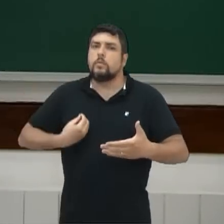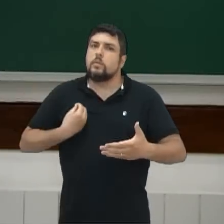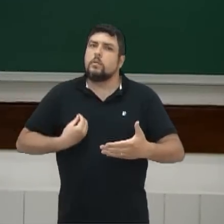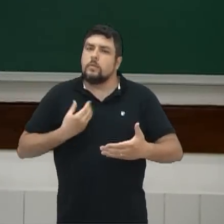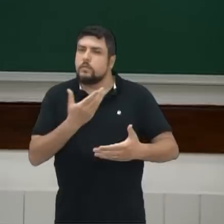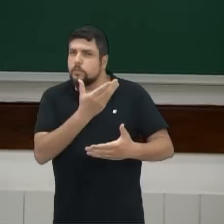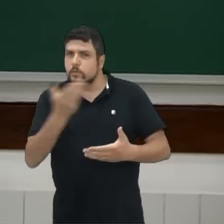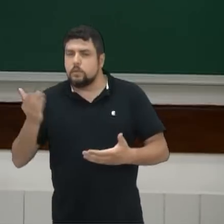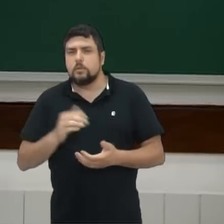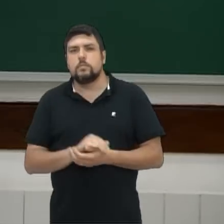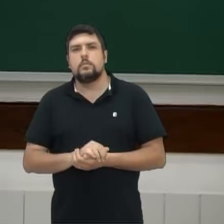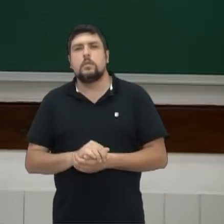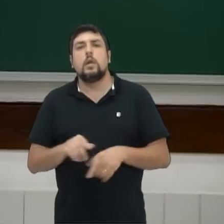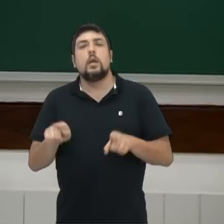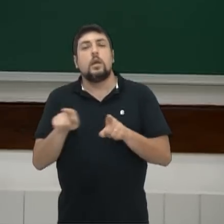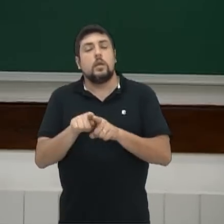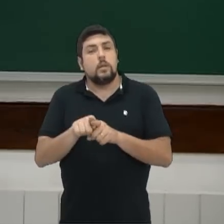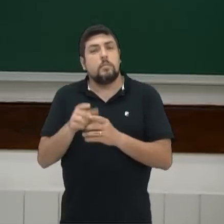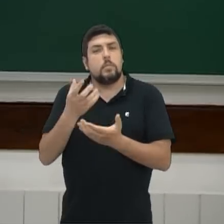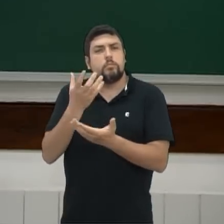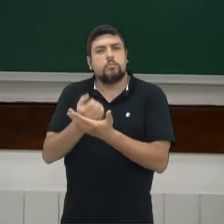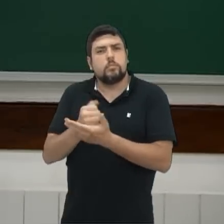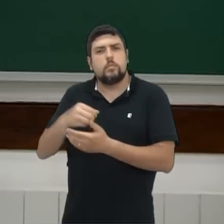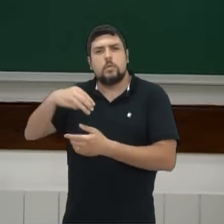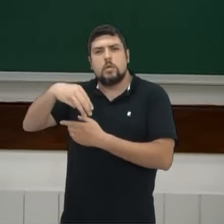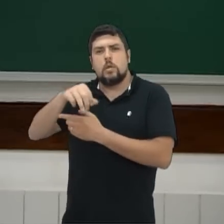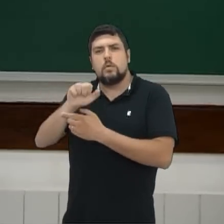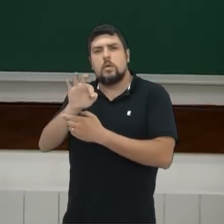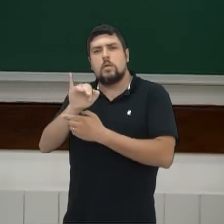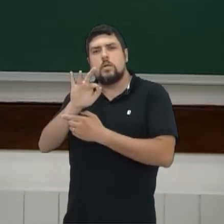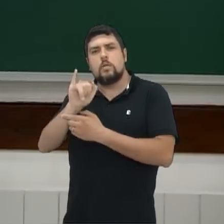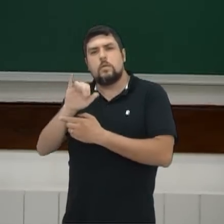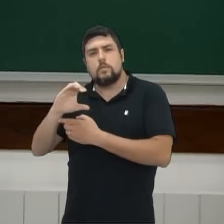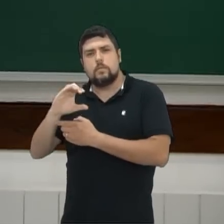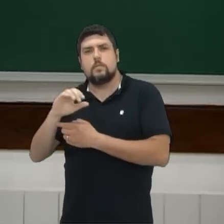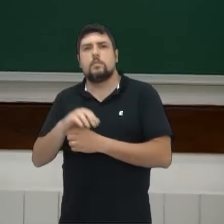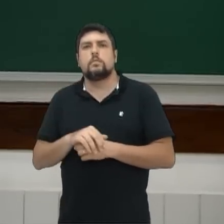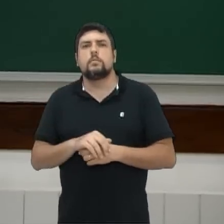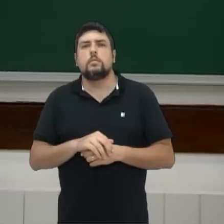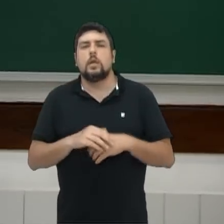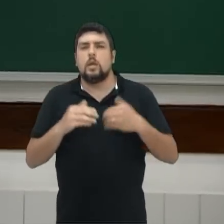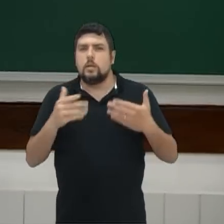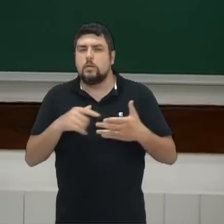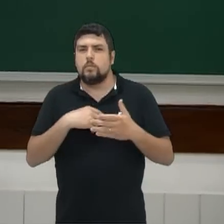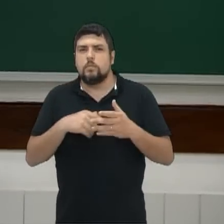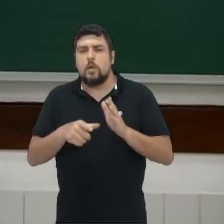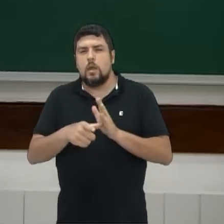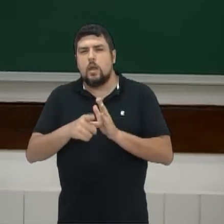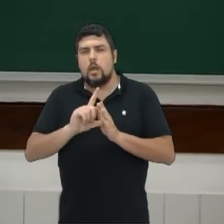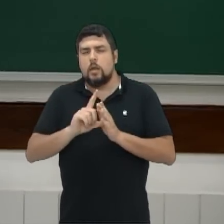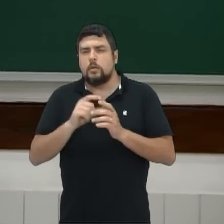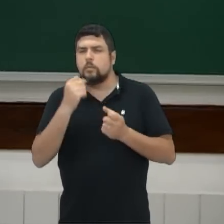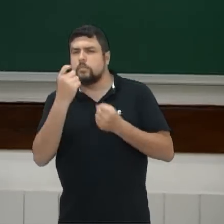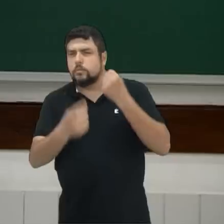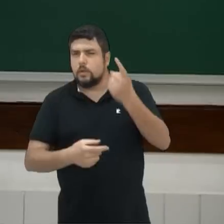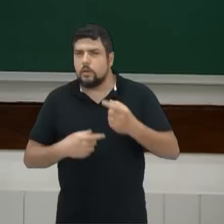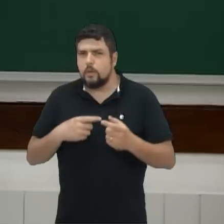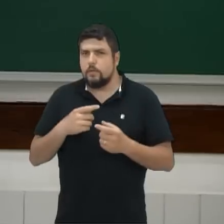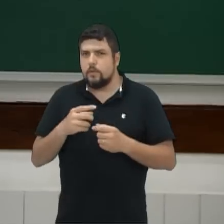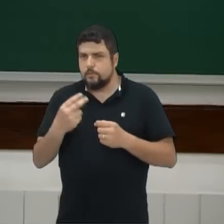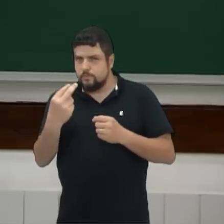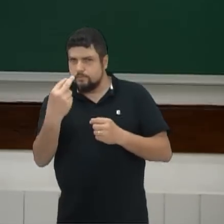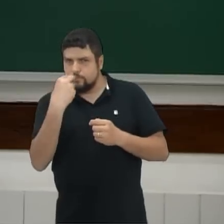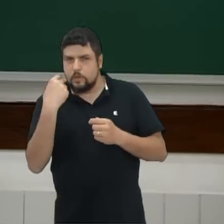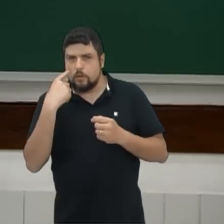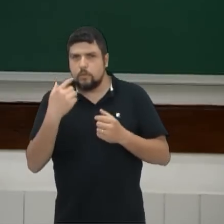Matific. Com ele vocês vão poder resolver as atividades junto comigo aqui em aula. Aqueles jogos que eu jogo no começo da aula às vezes. Então, na próxima